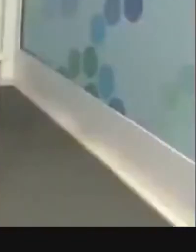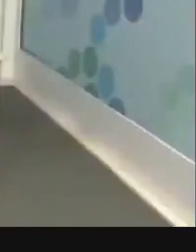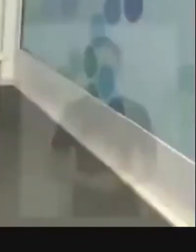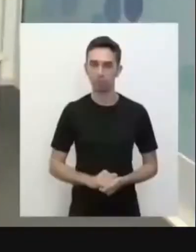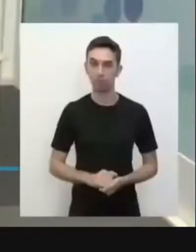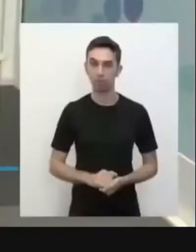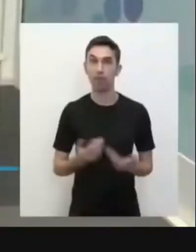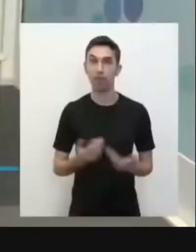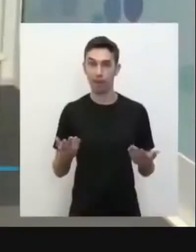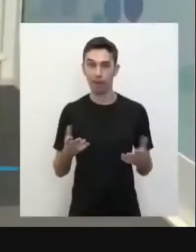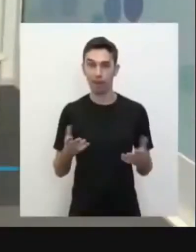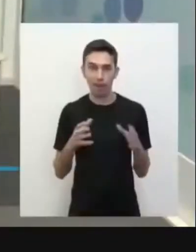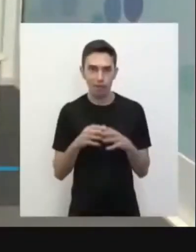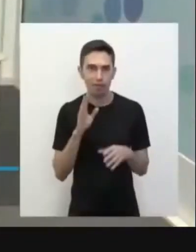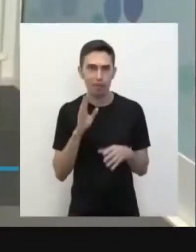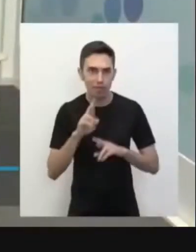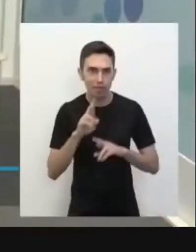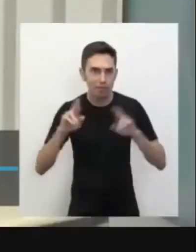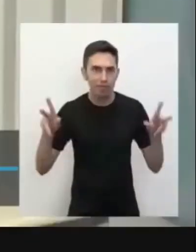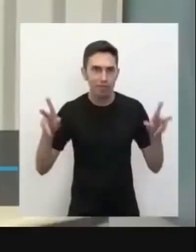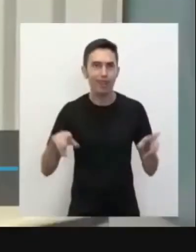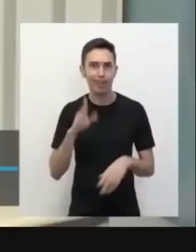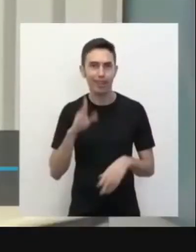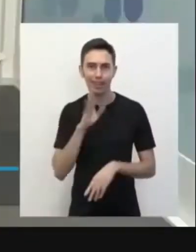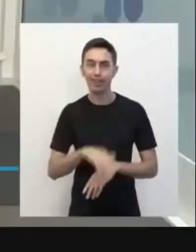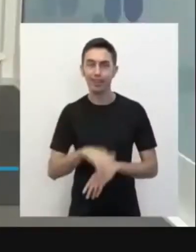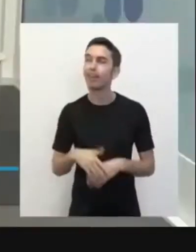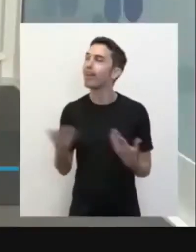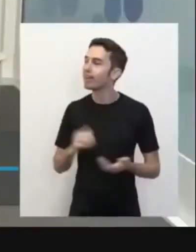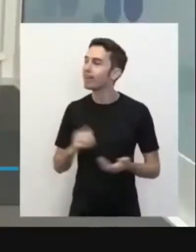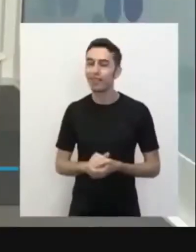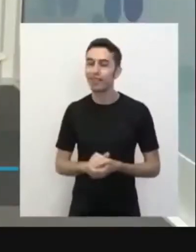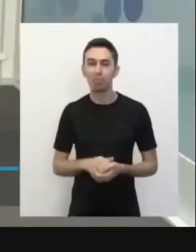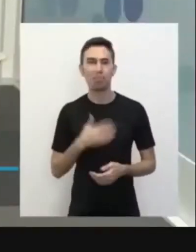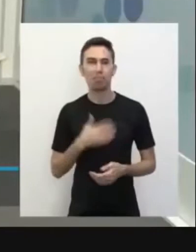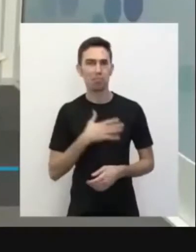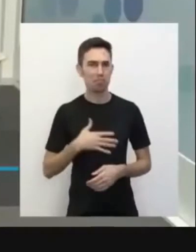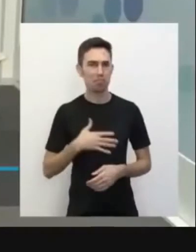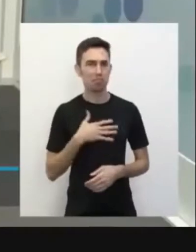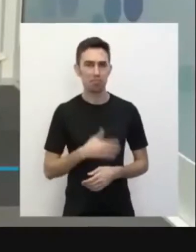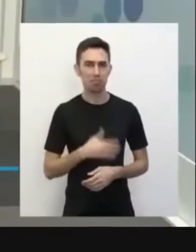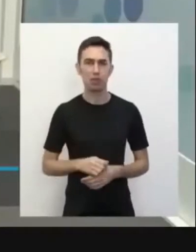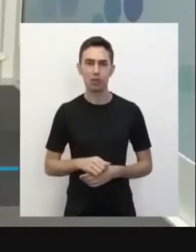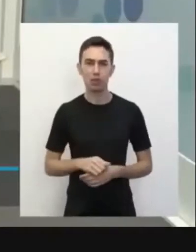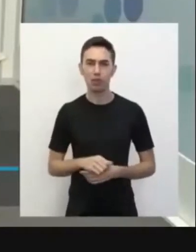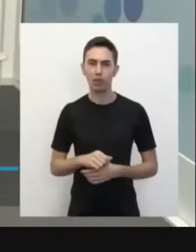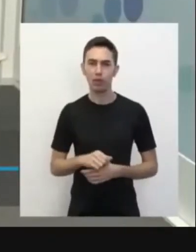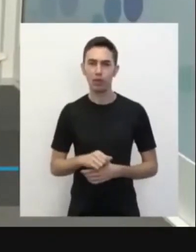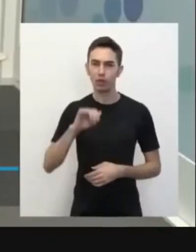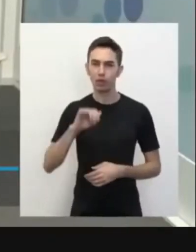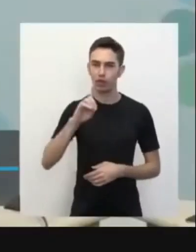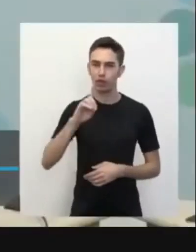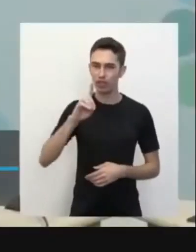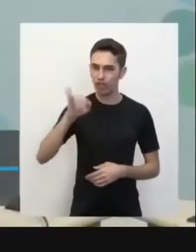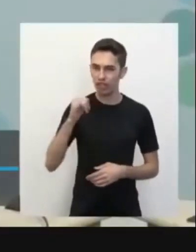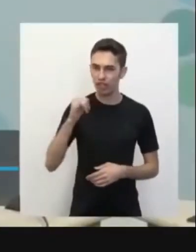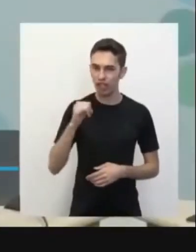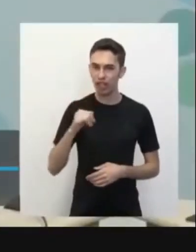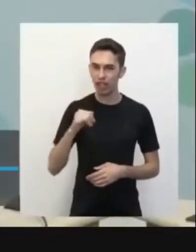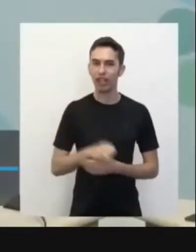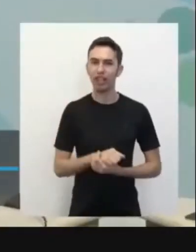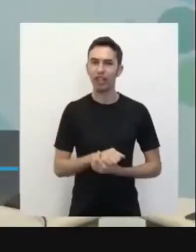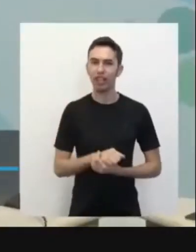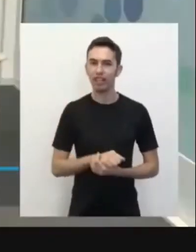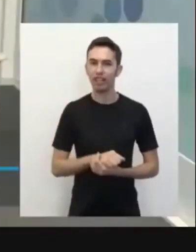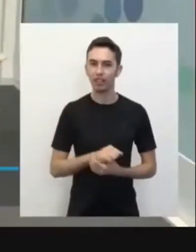E aí, turma, bem diferente, né? Que tal, professor? Gostei muito. Esse foi o som do didgeridoo, é assim que pronuncia? Não sei,